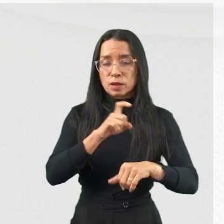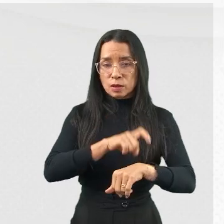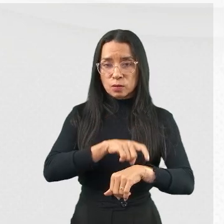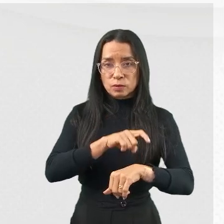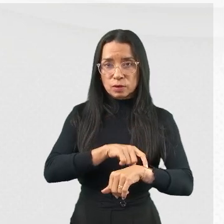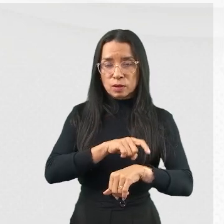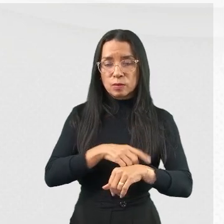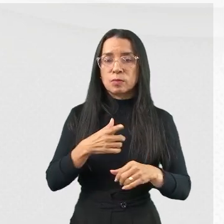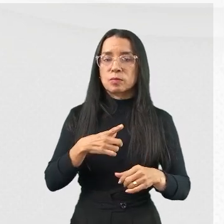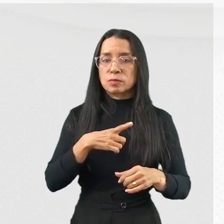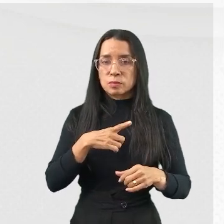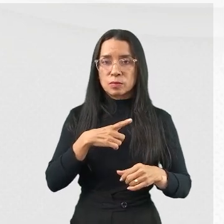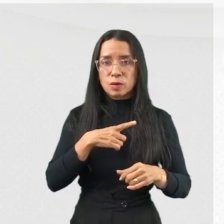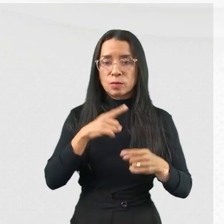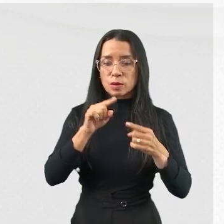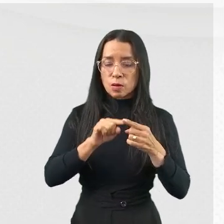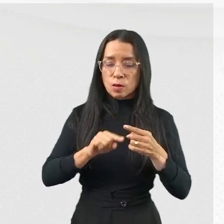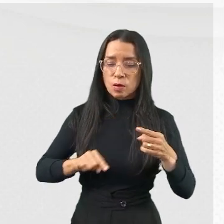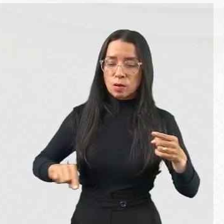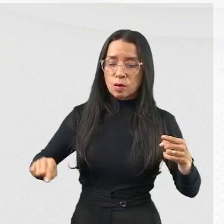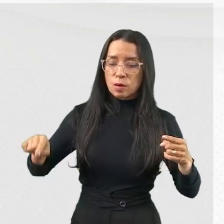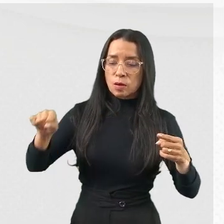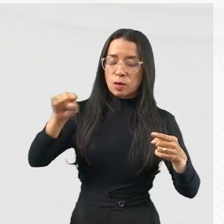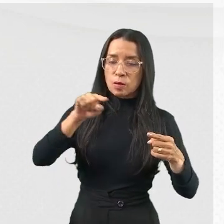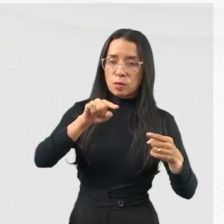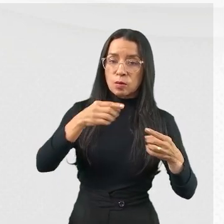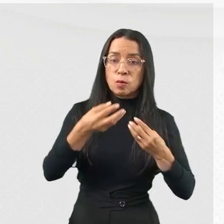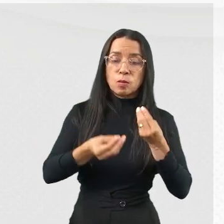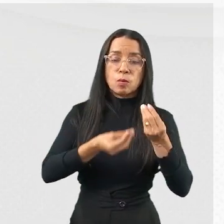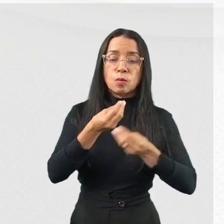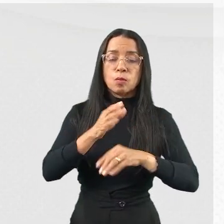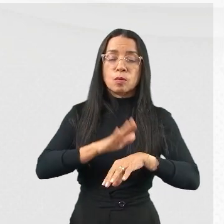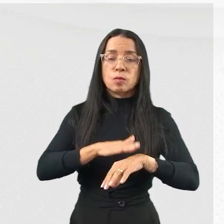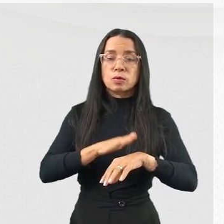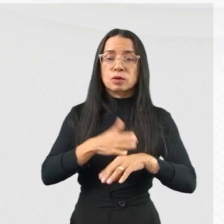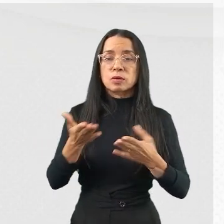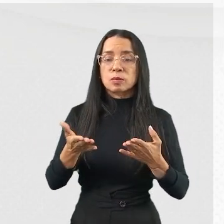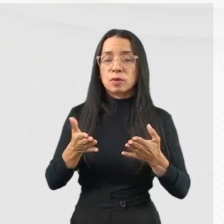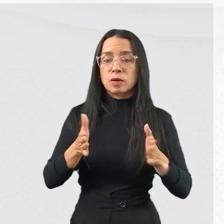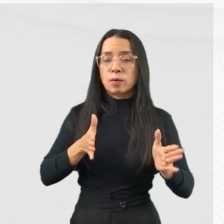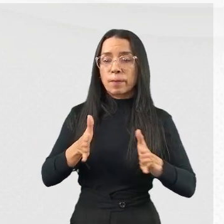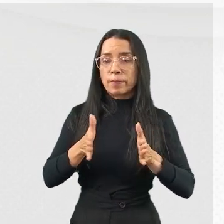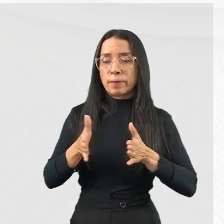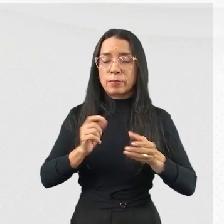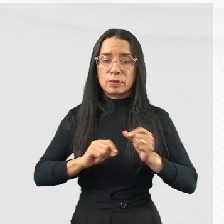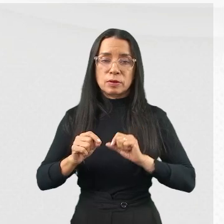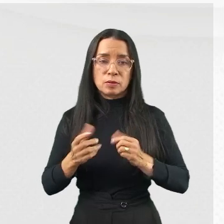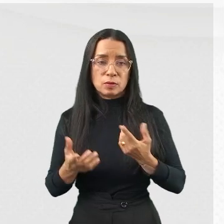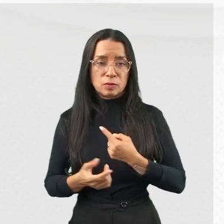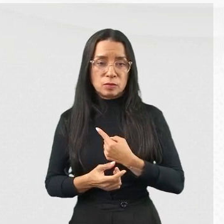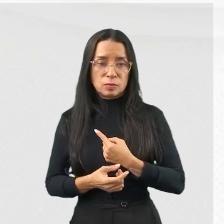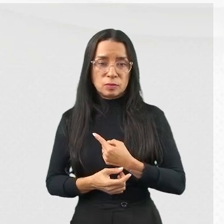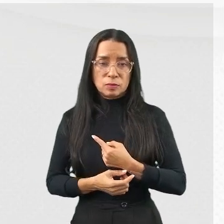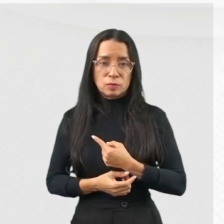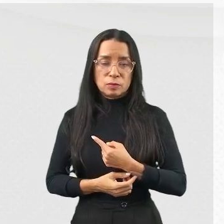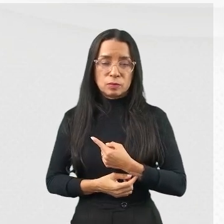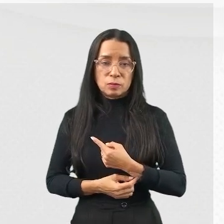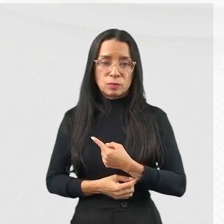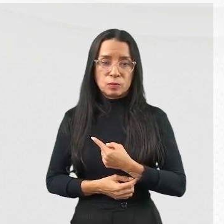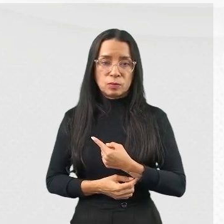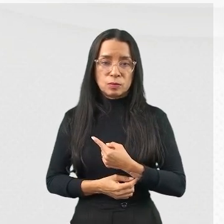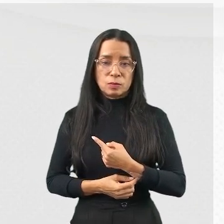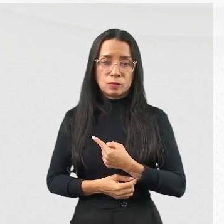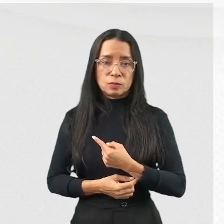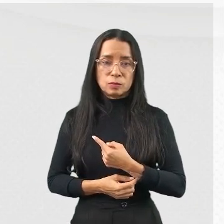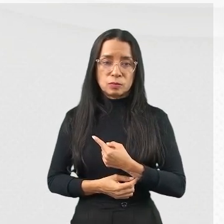ele gasta para dar uma volta. Como é que chama o tempo gasto para dar uma volta? É o período. Então, ele acabou de falar para a gente o período.